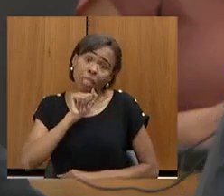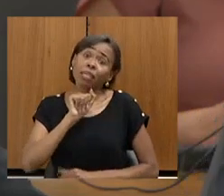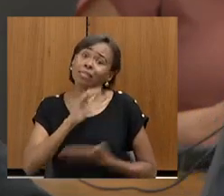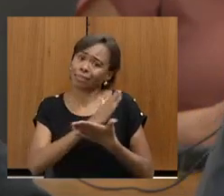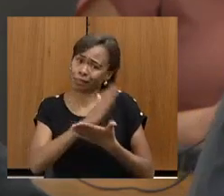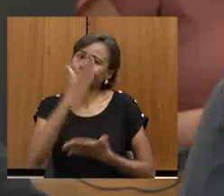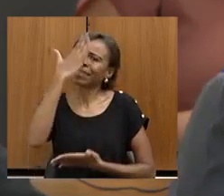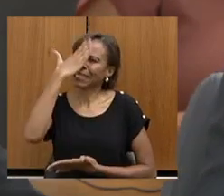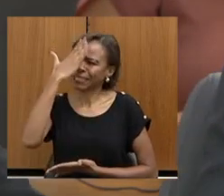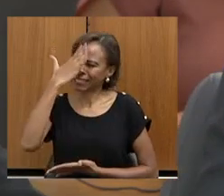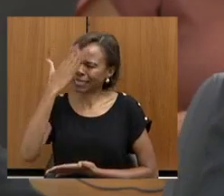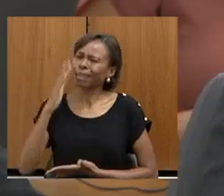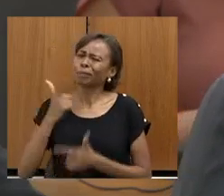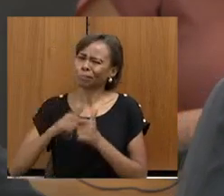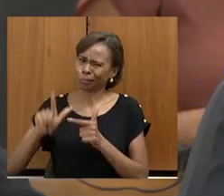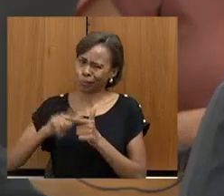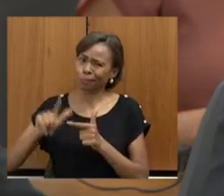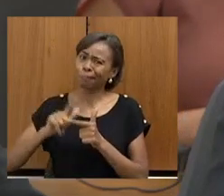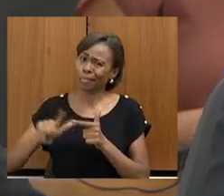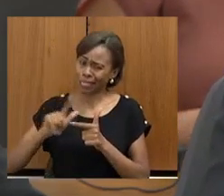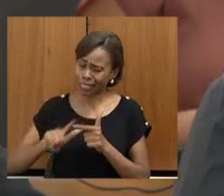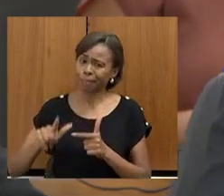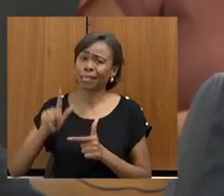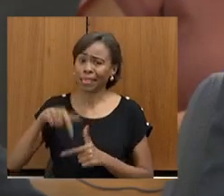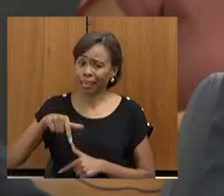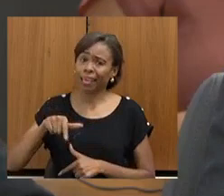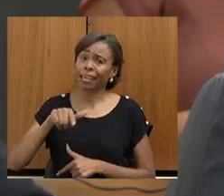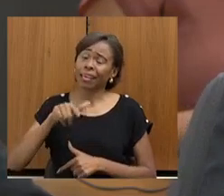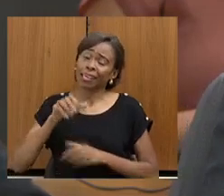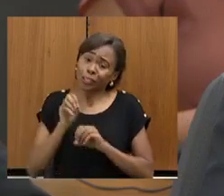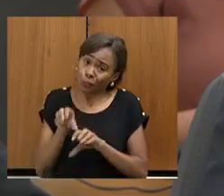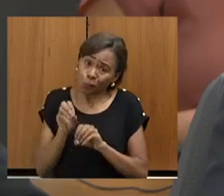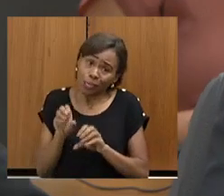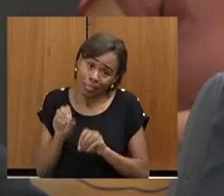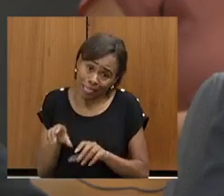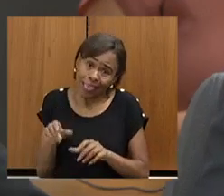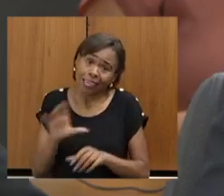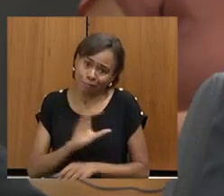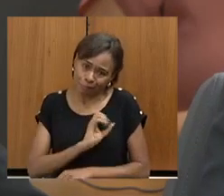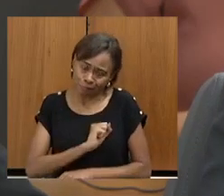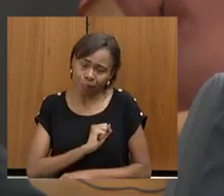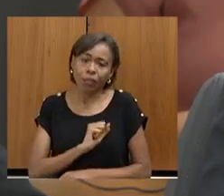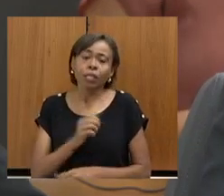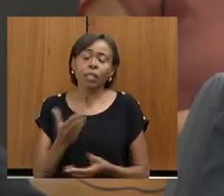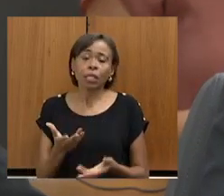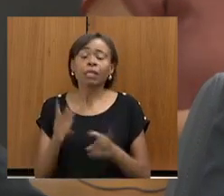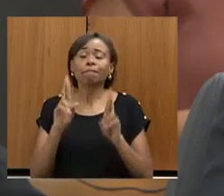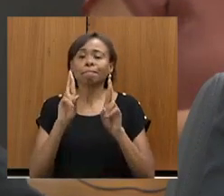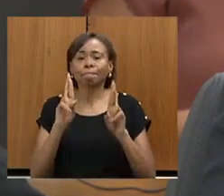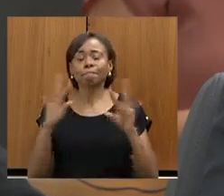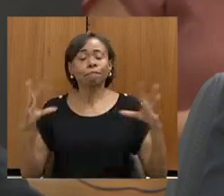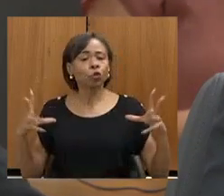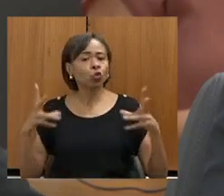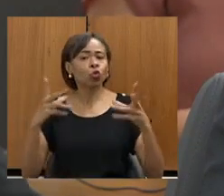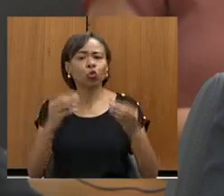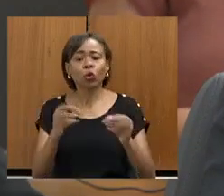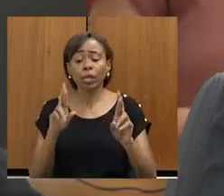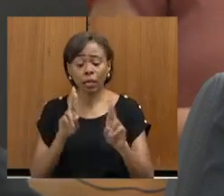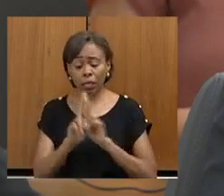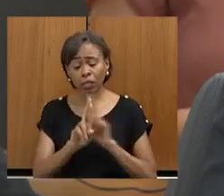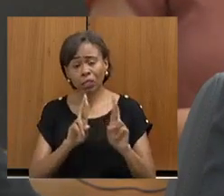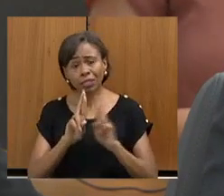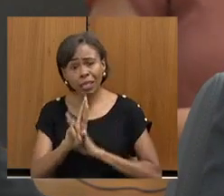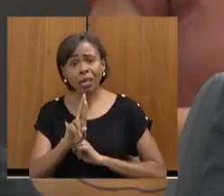que temos em nossa nobre missão de educar com amor. e desejo a todos uma convivência harmoniosa entre filhos,